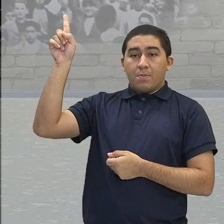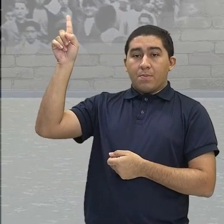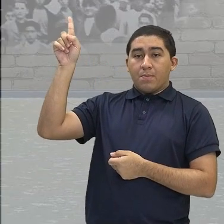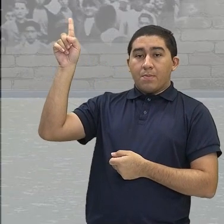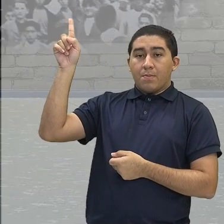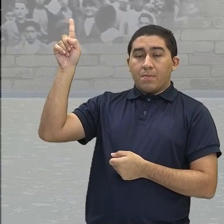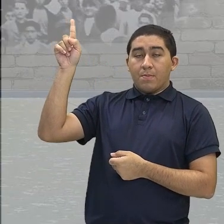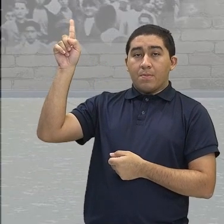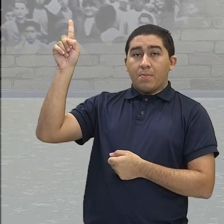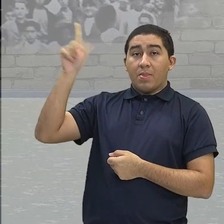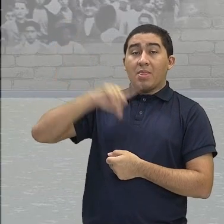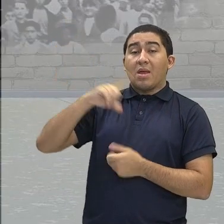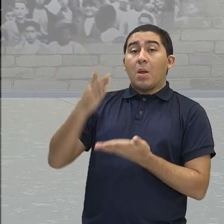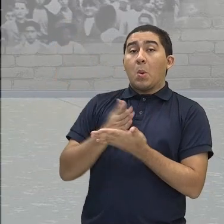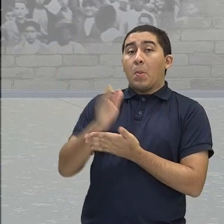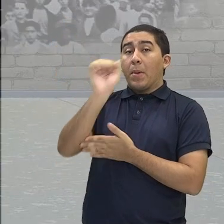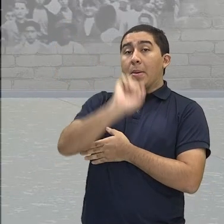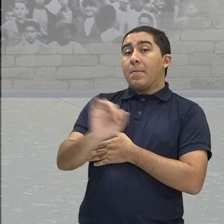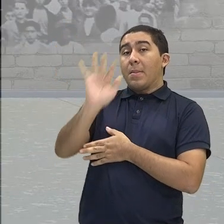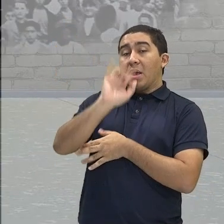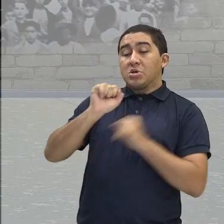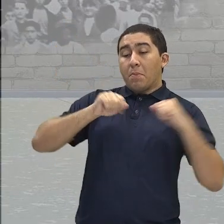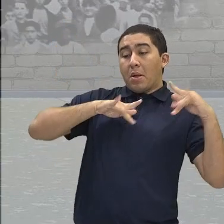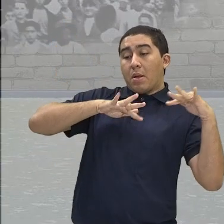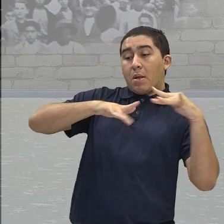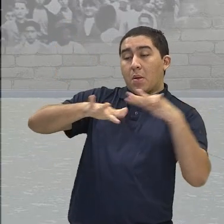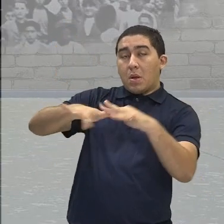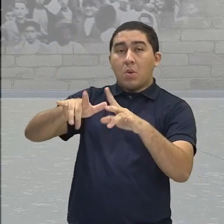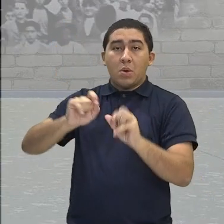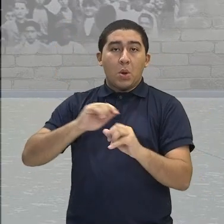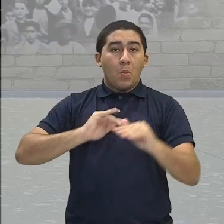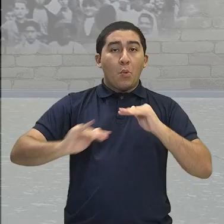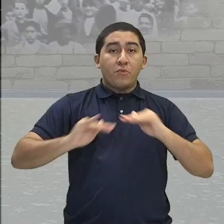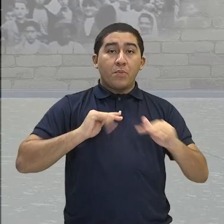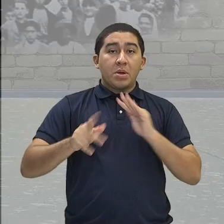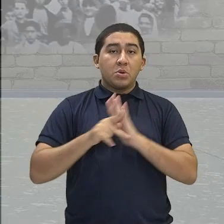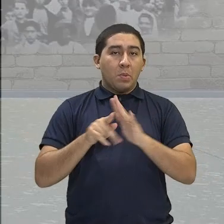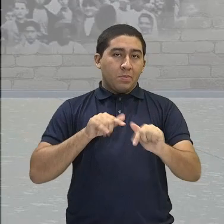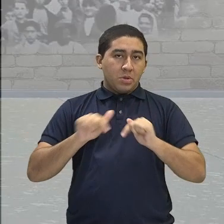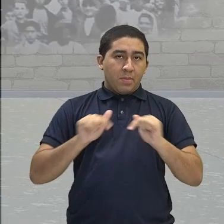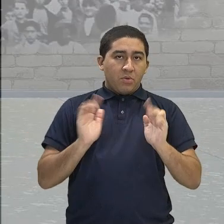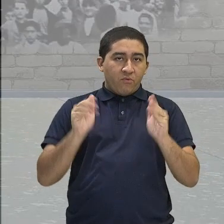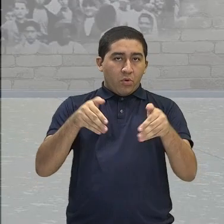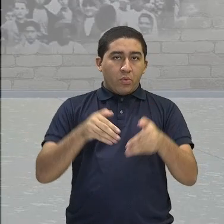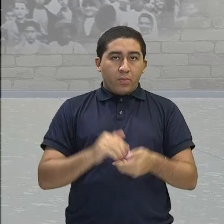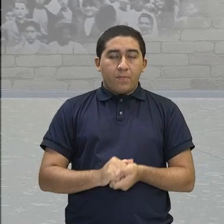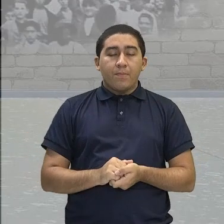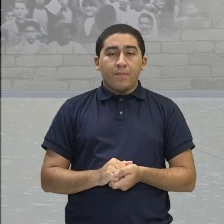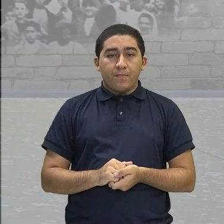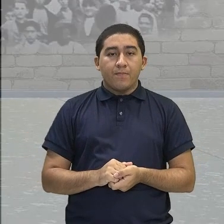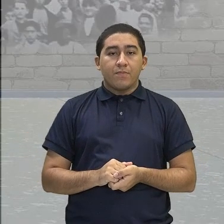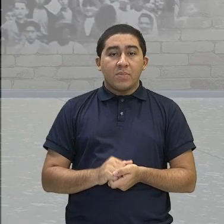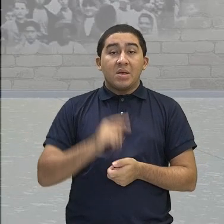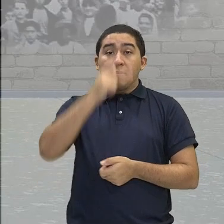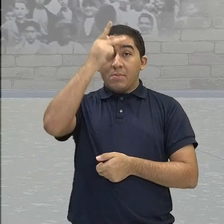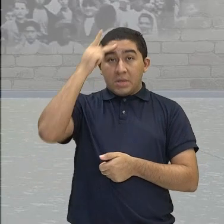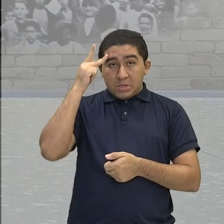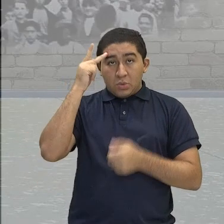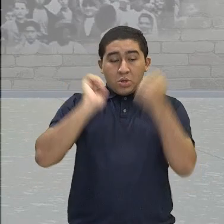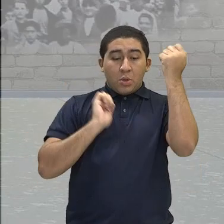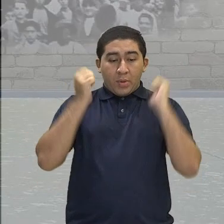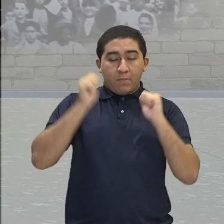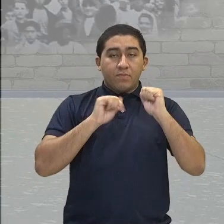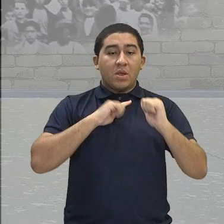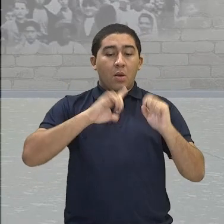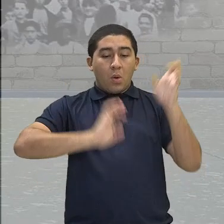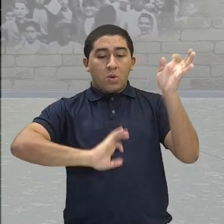vocês, né, algumas imagens que fazem referência justamente a esse movimento trabalhista, certo? Em que os operários ali estavam se organizando